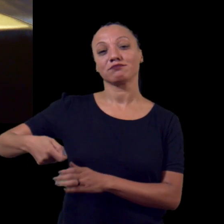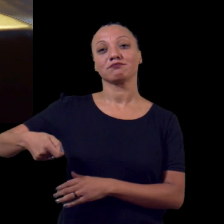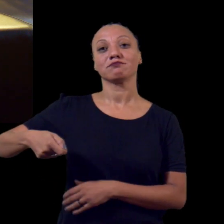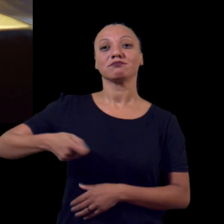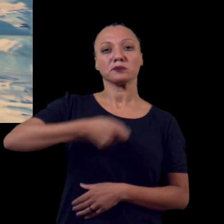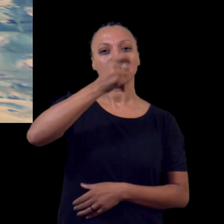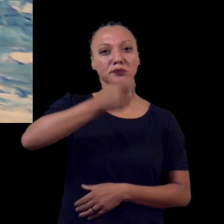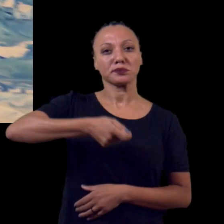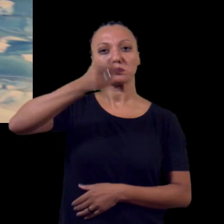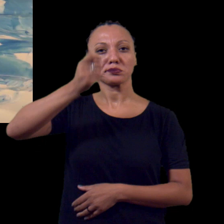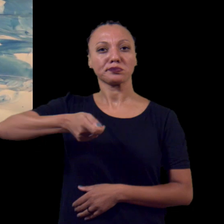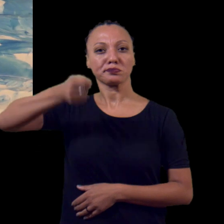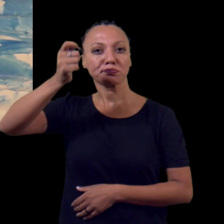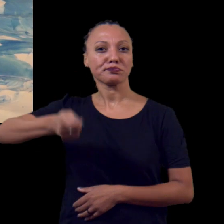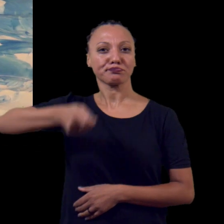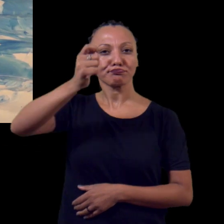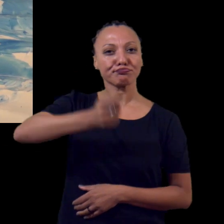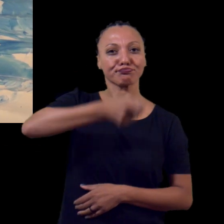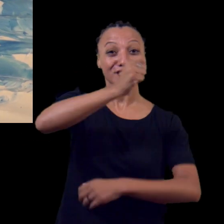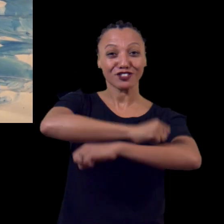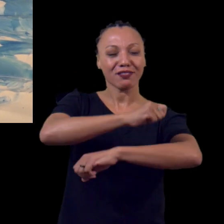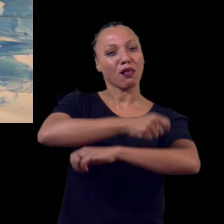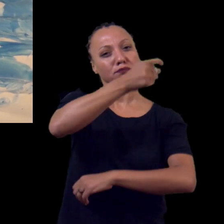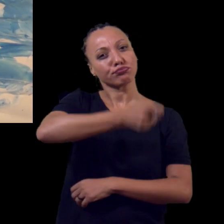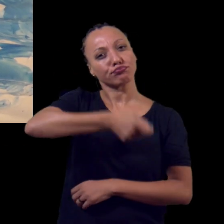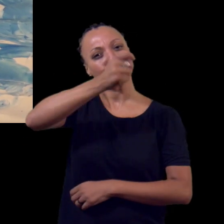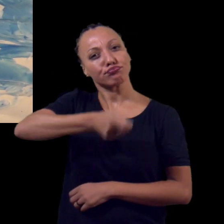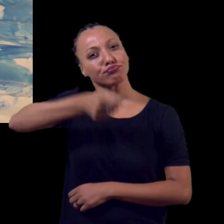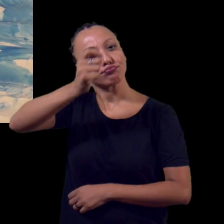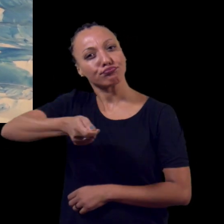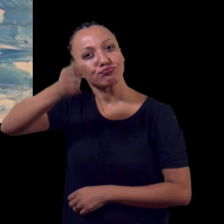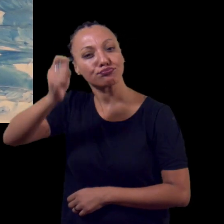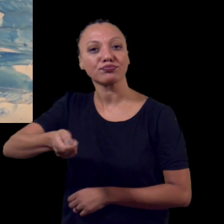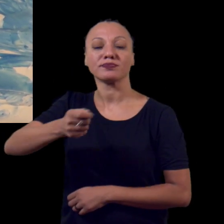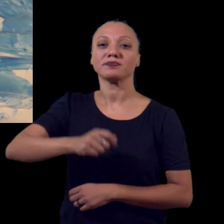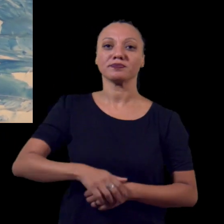né? Eu comecei a pintar toda aquela janela.